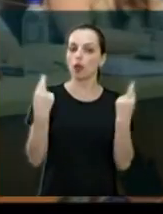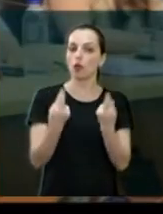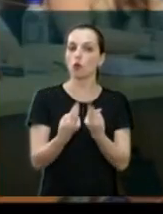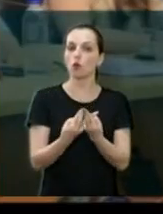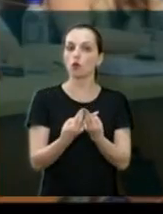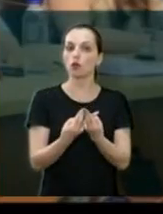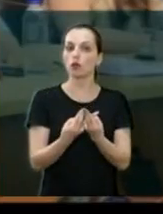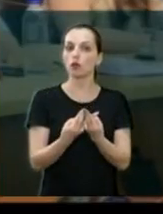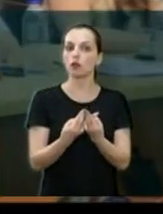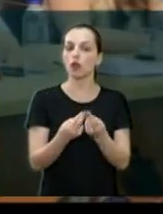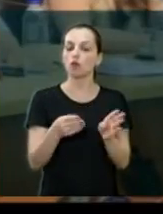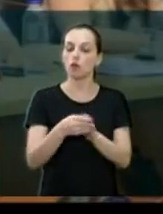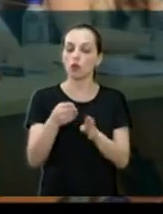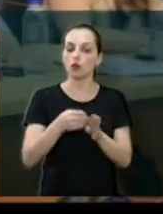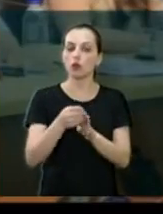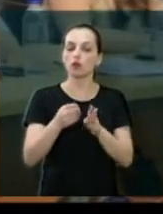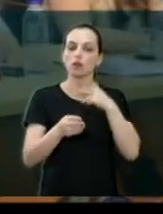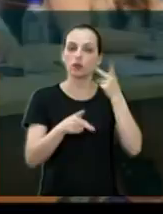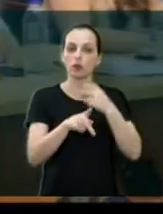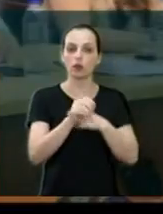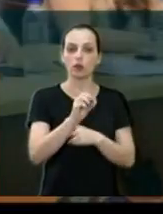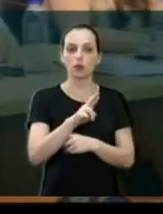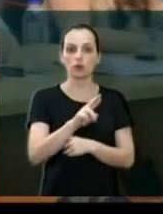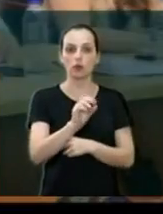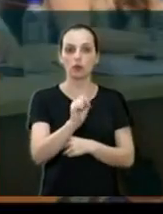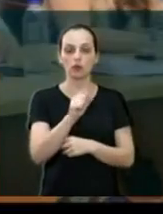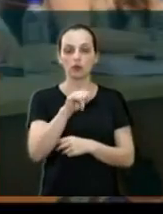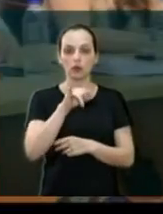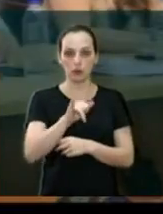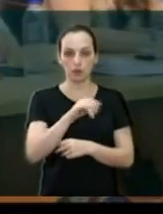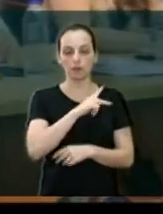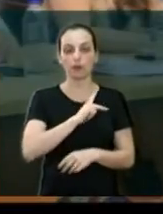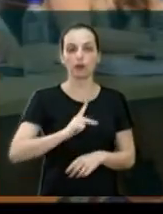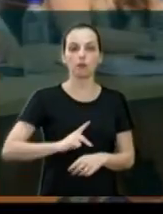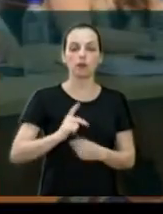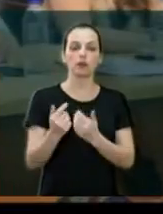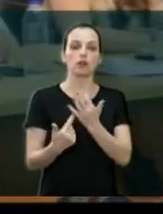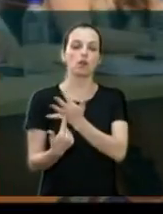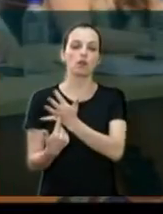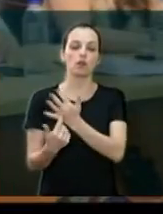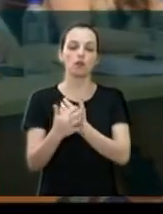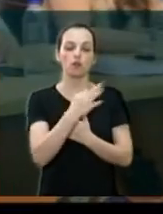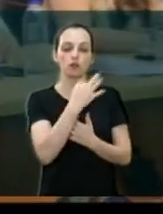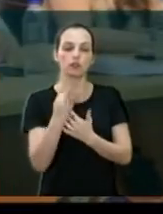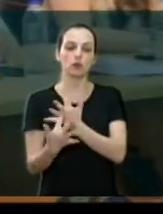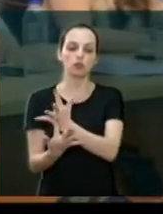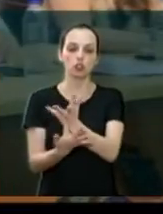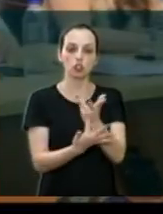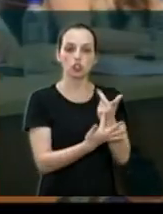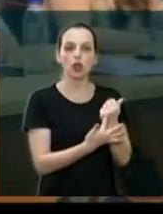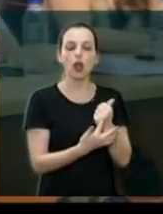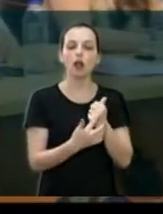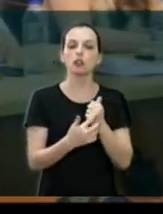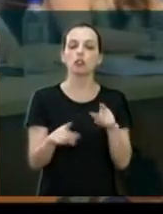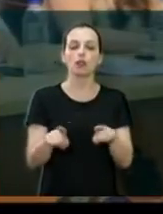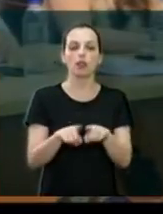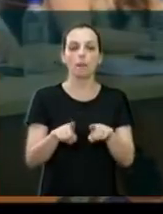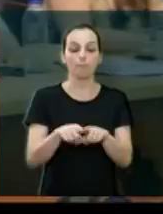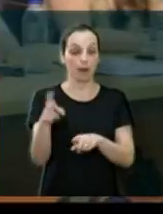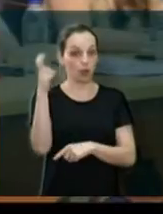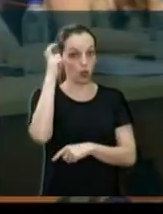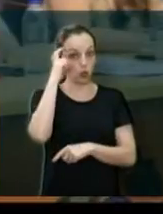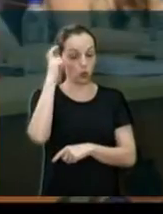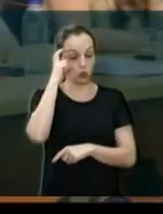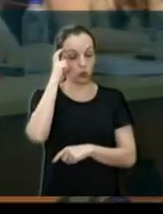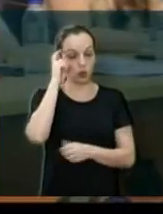José Carlos Porsani. A presidente da Fundarte, Gabriela Palombo, apresentou os números da Fundação e da Secretaria de Cultura. Para